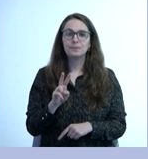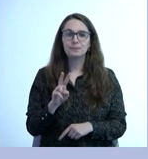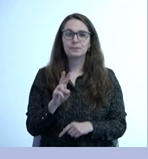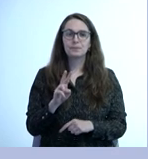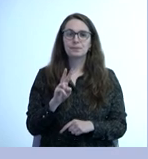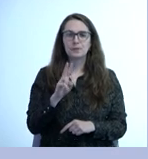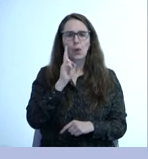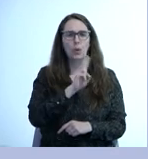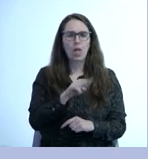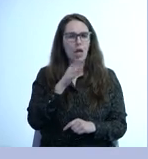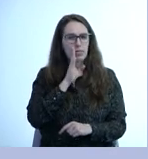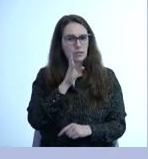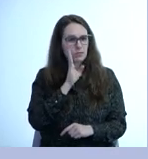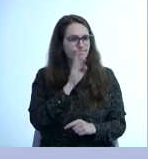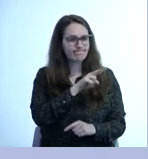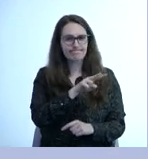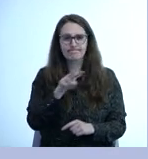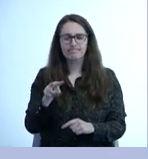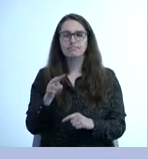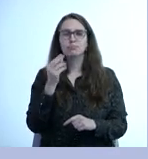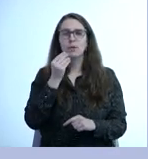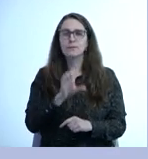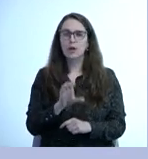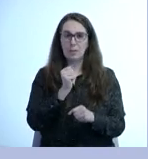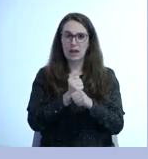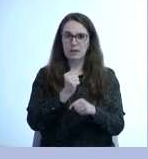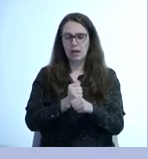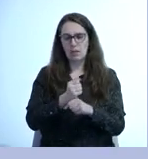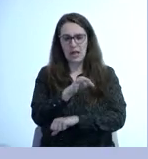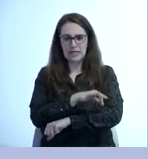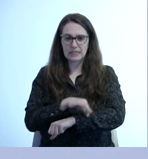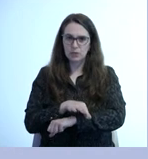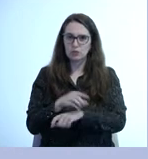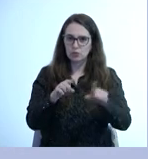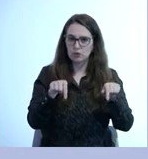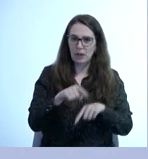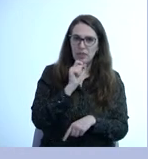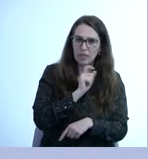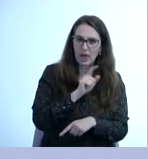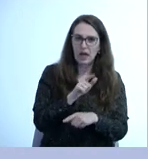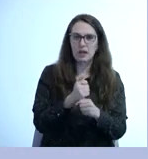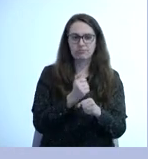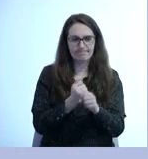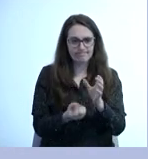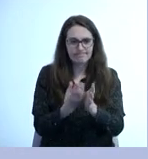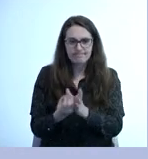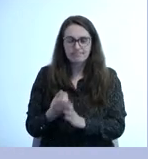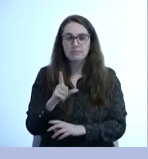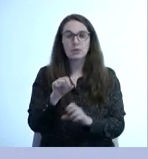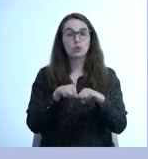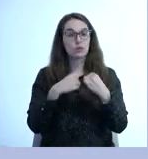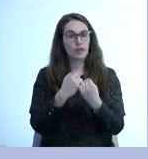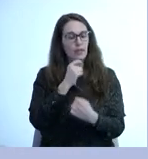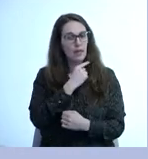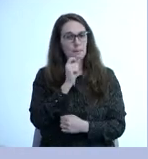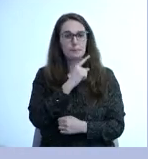de forma atenta a como os arquitetos têm espaço para fazer arquitetura, que a sociedade perceba o seu